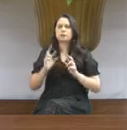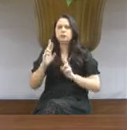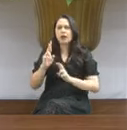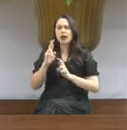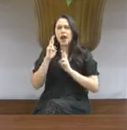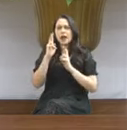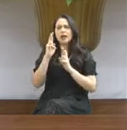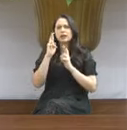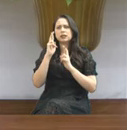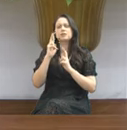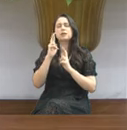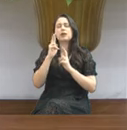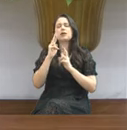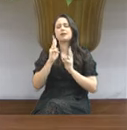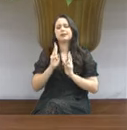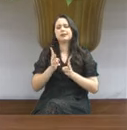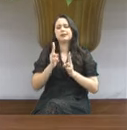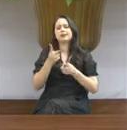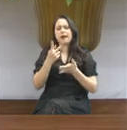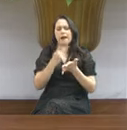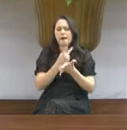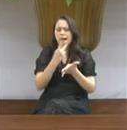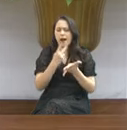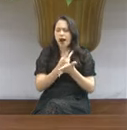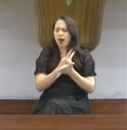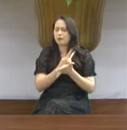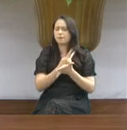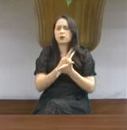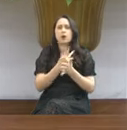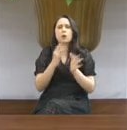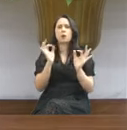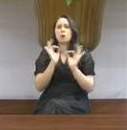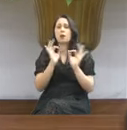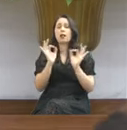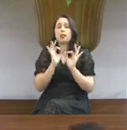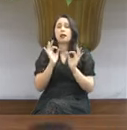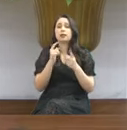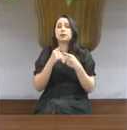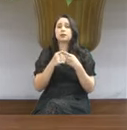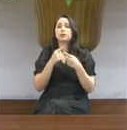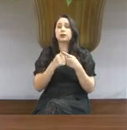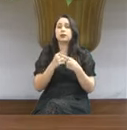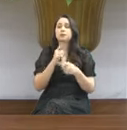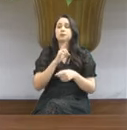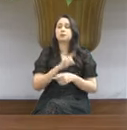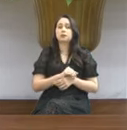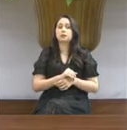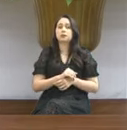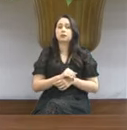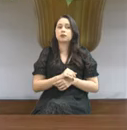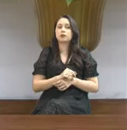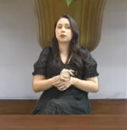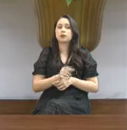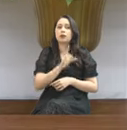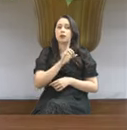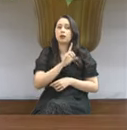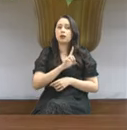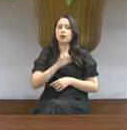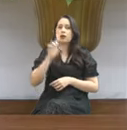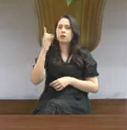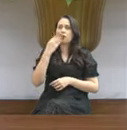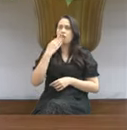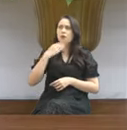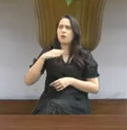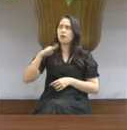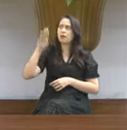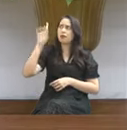esperança, sem vacilar, pois quem fez a promessa é